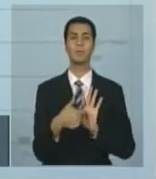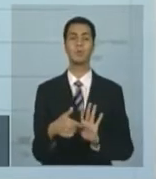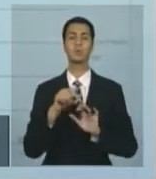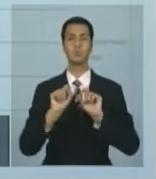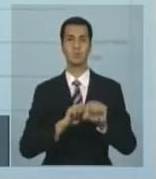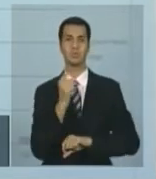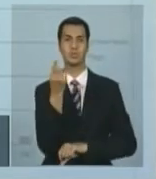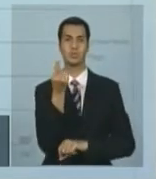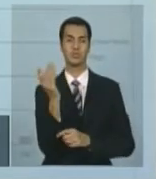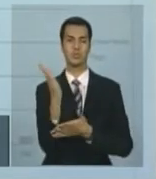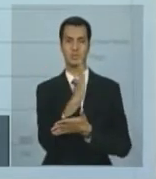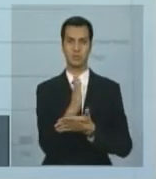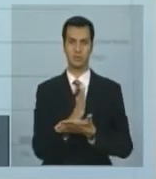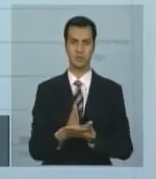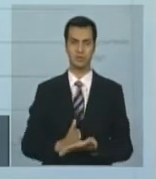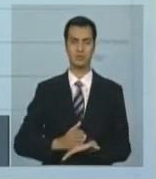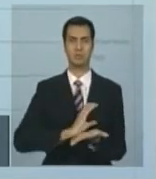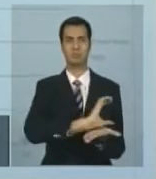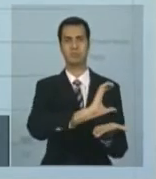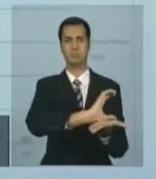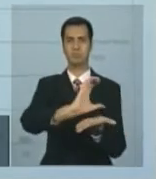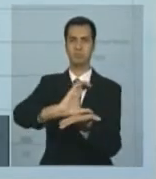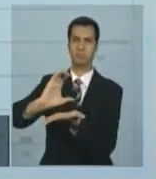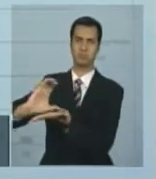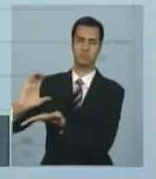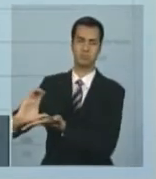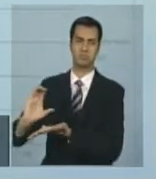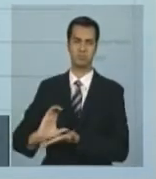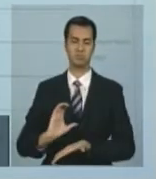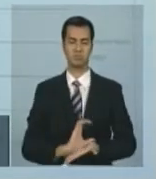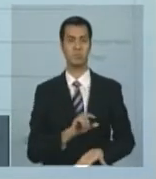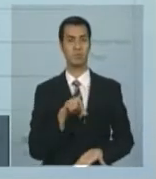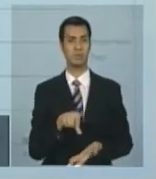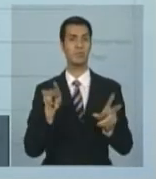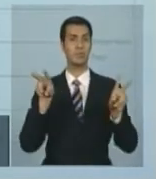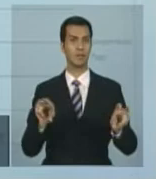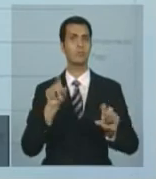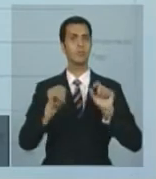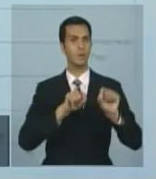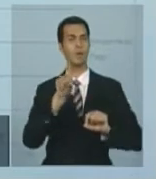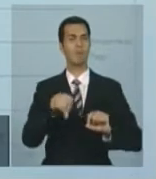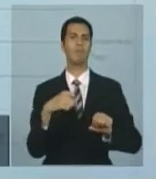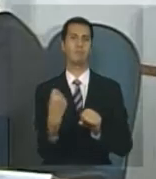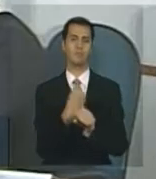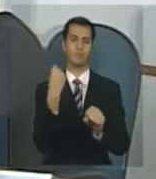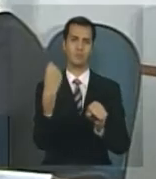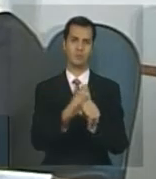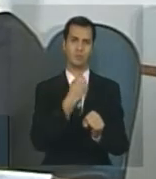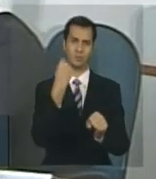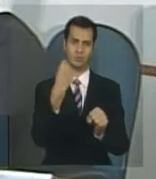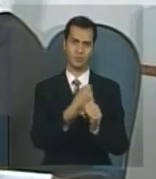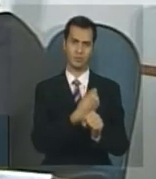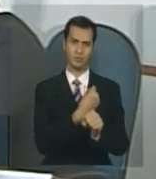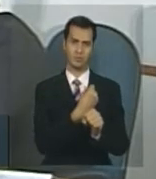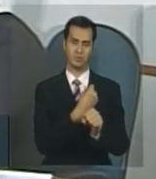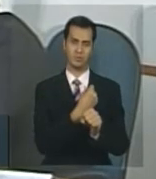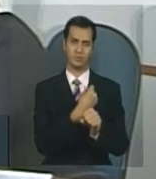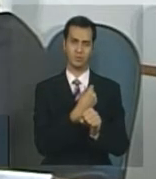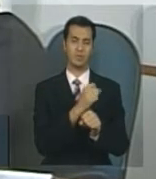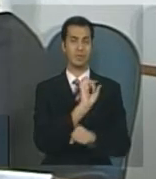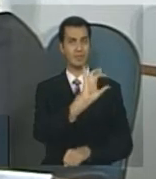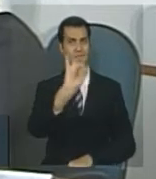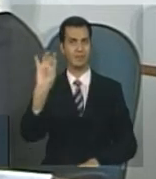distribuição dos recursos da rubrica da reconstrução pelos